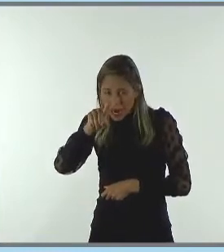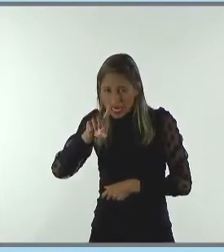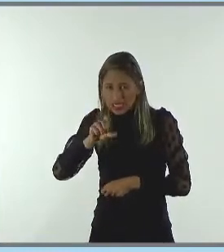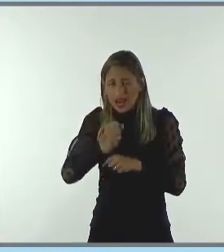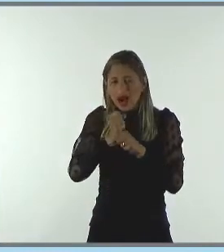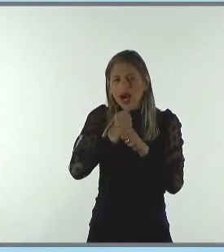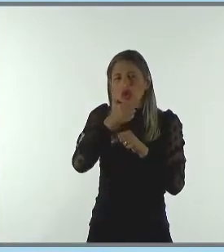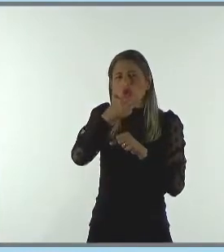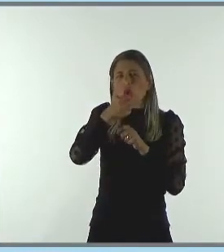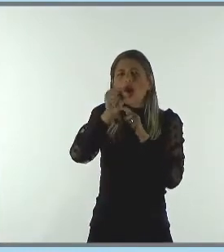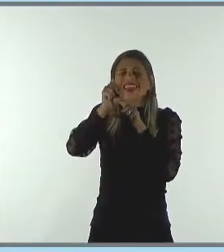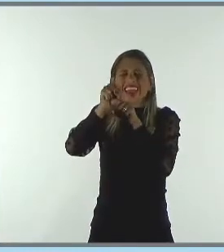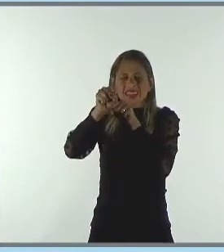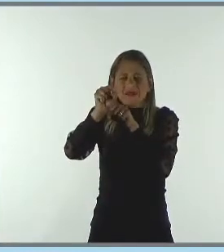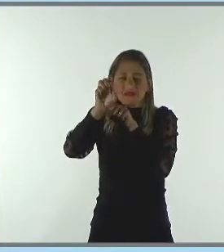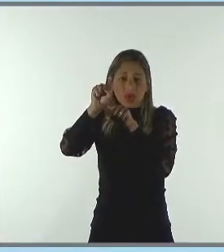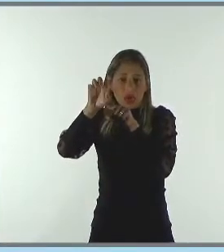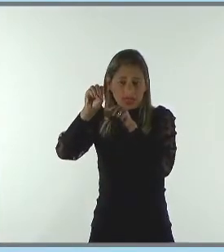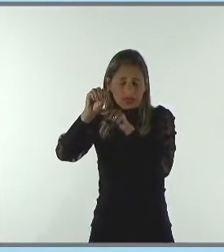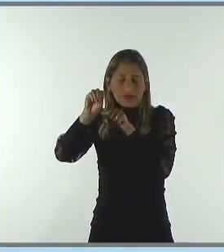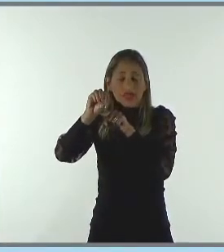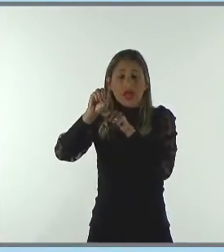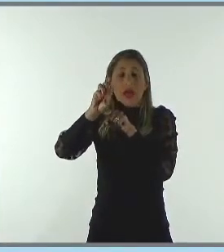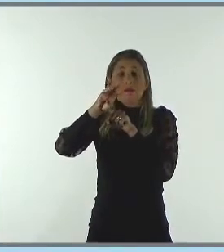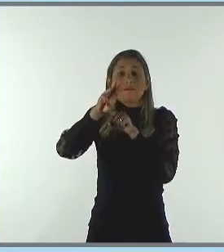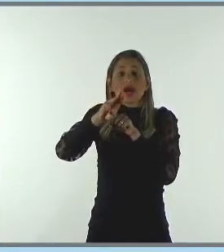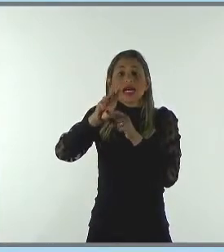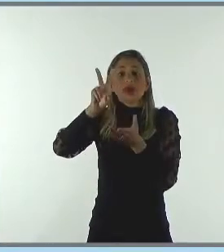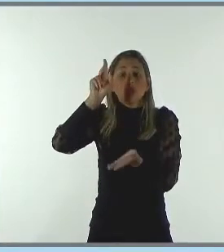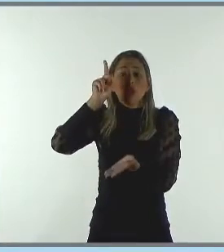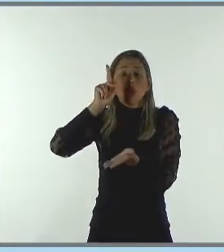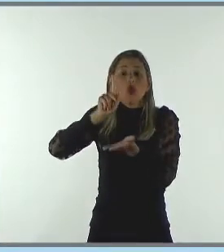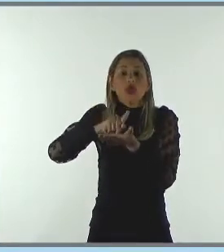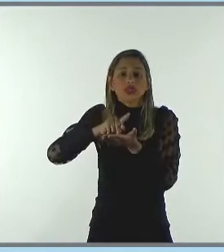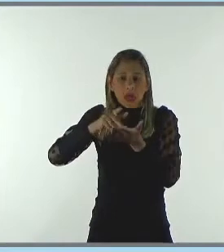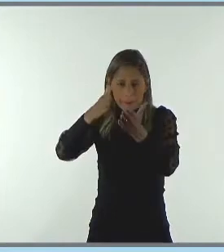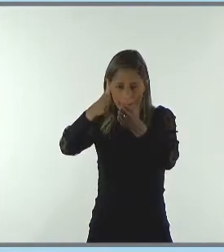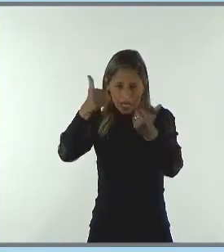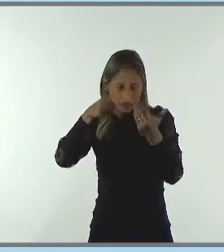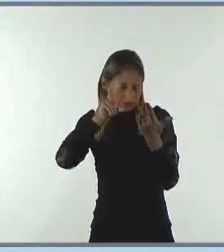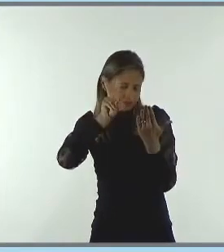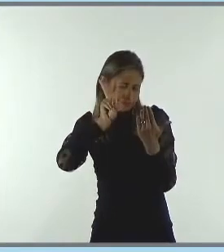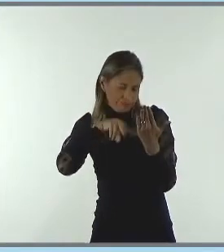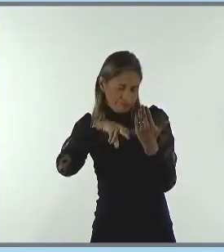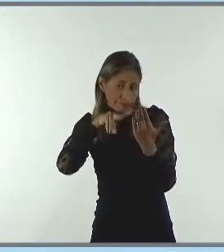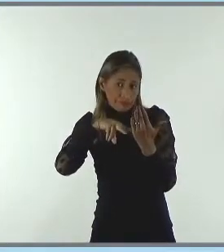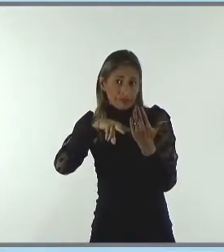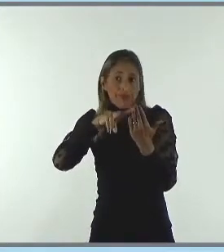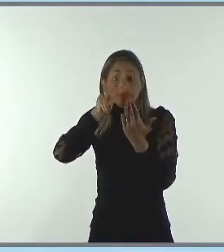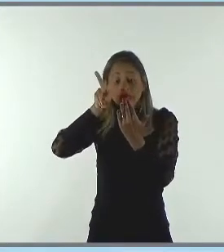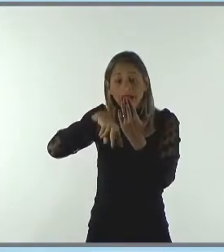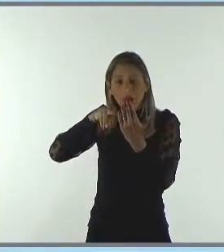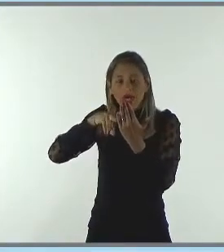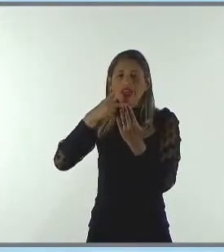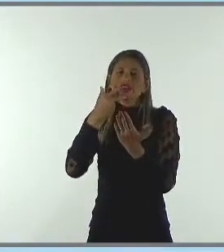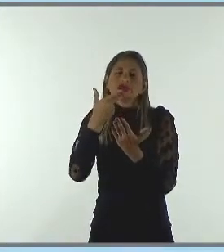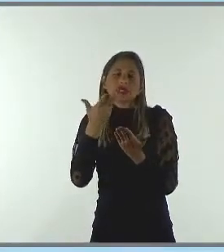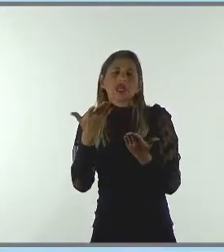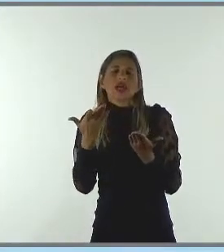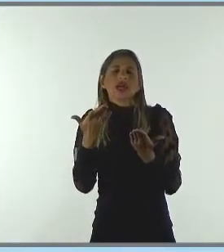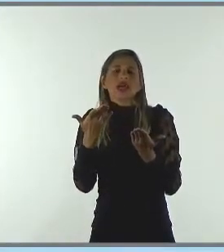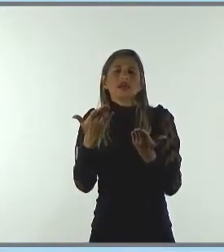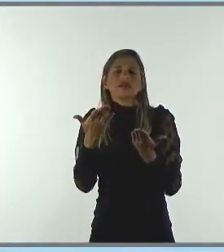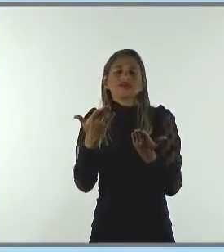anos 80, um dia, e a Masa me traz um original de uma autora e pede para ler. Eu li à época, comentei, e aí começou